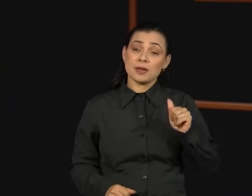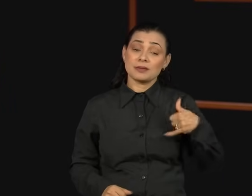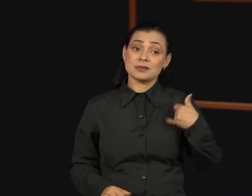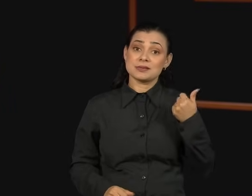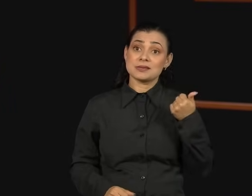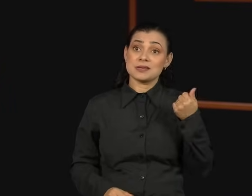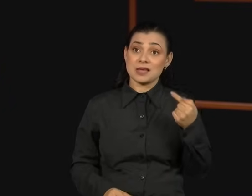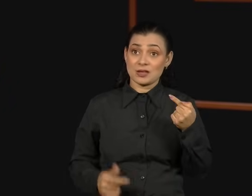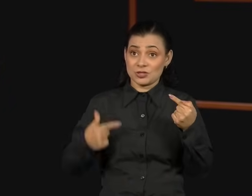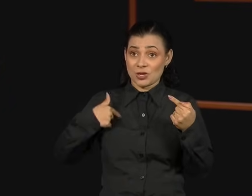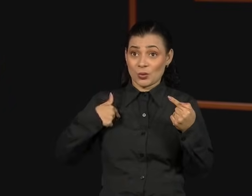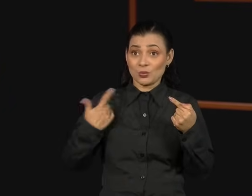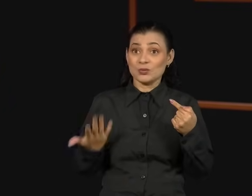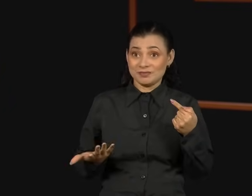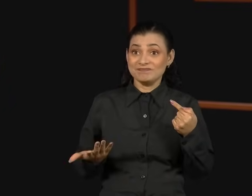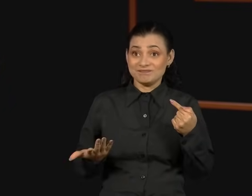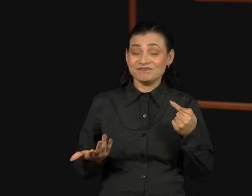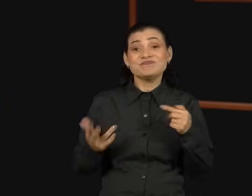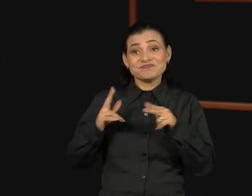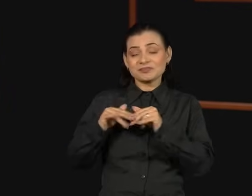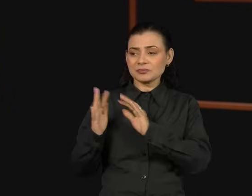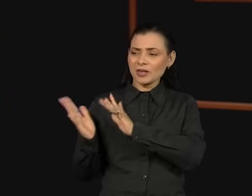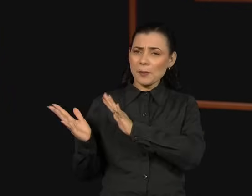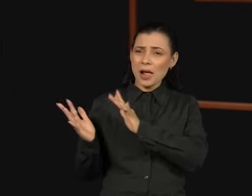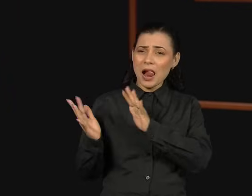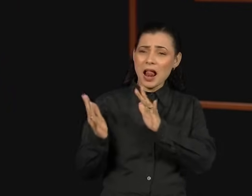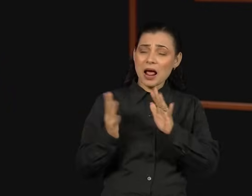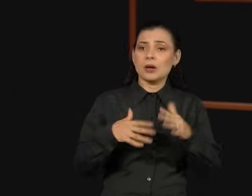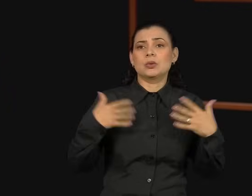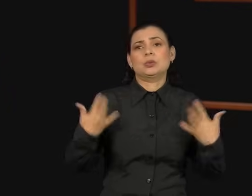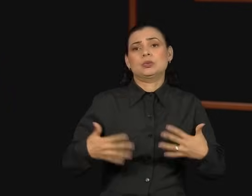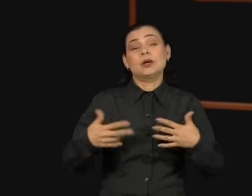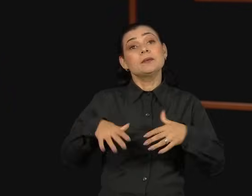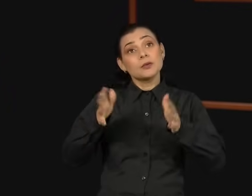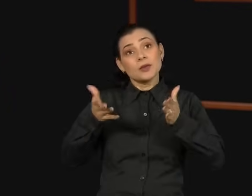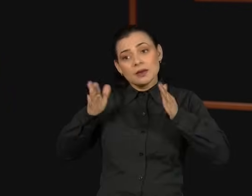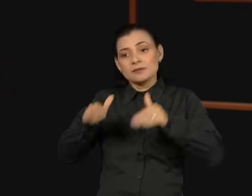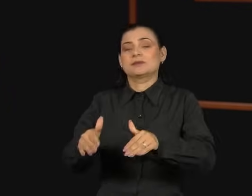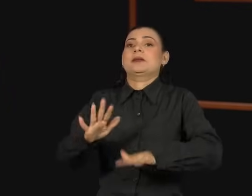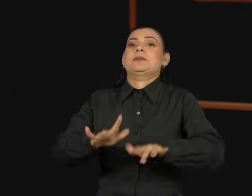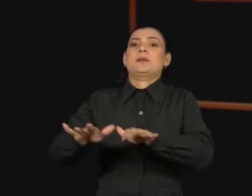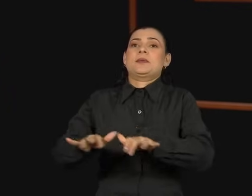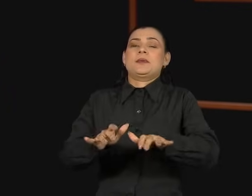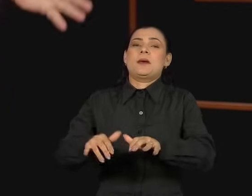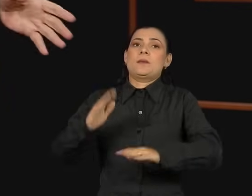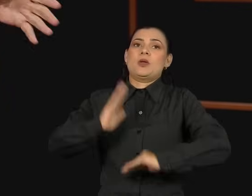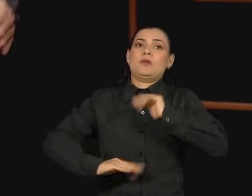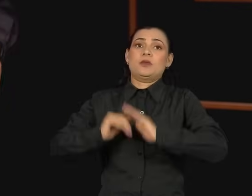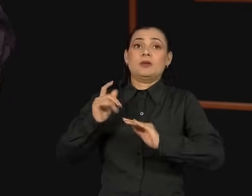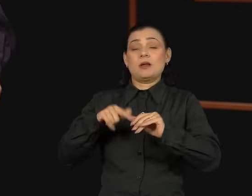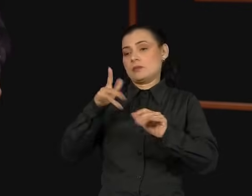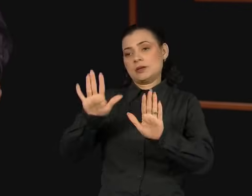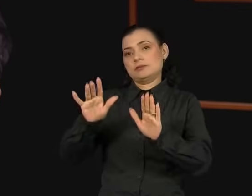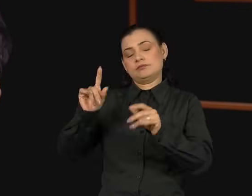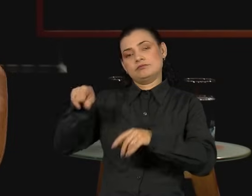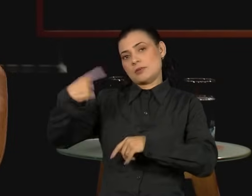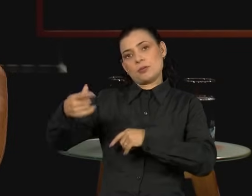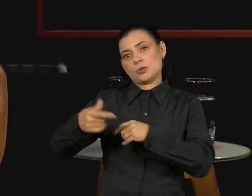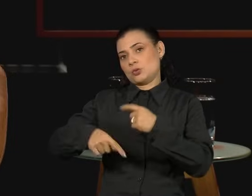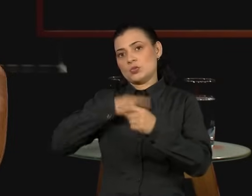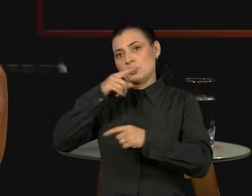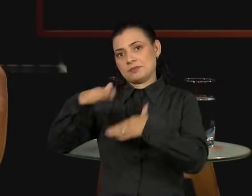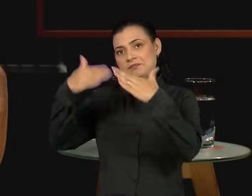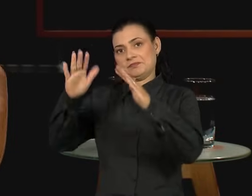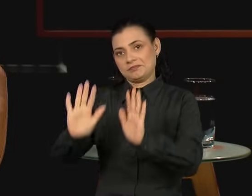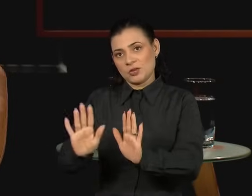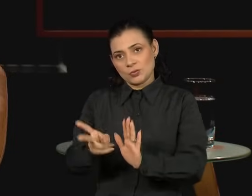Então, todo esse tempo era como se eu fosse ser pianista de concerto, que eu acabei não sendo, né? Agora, São